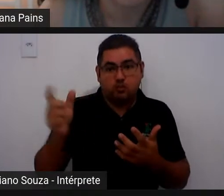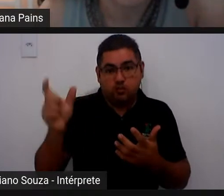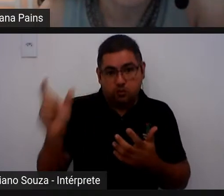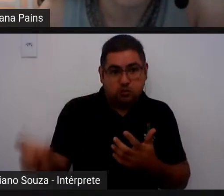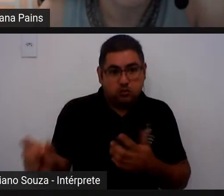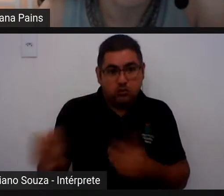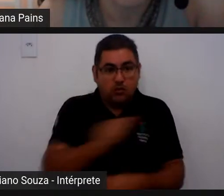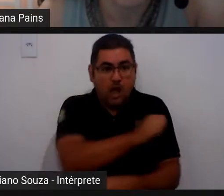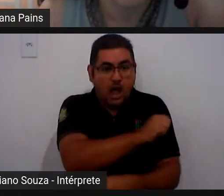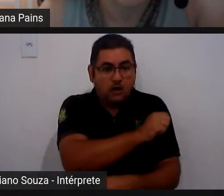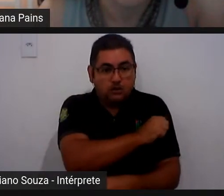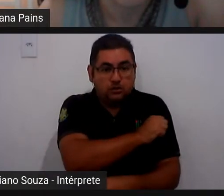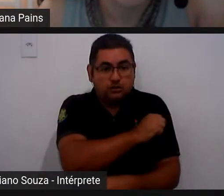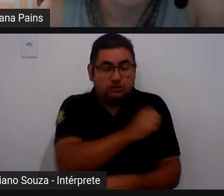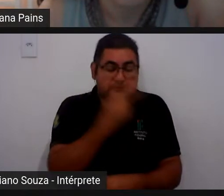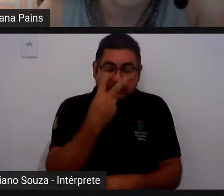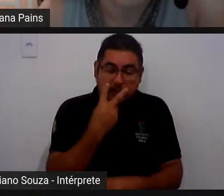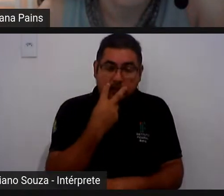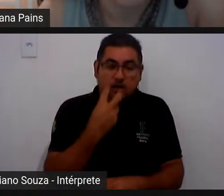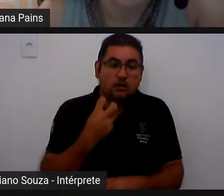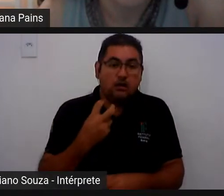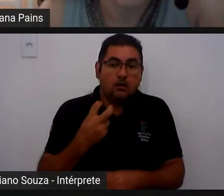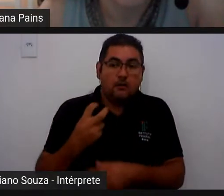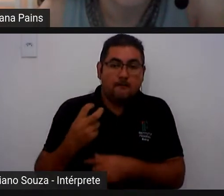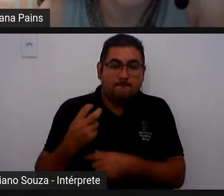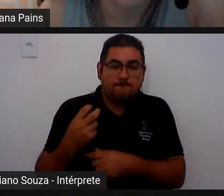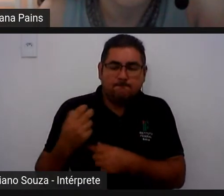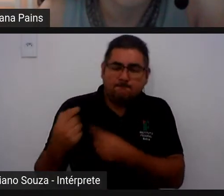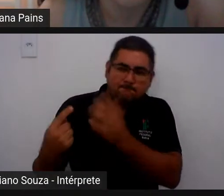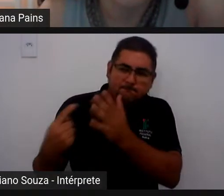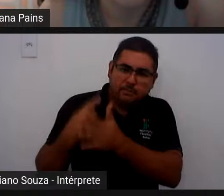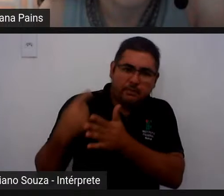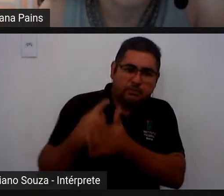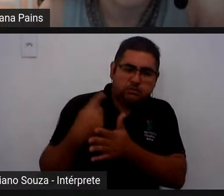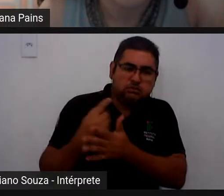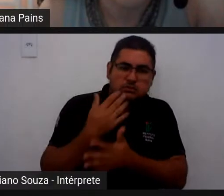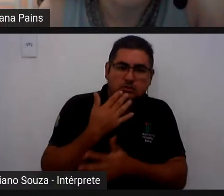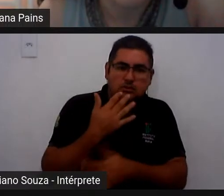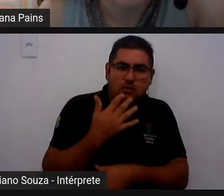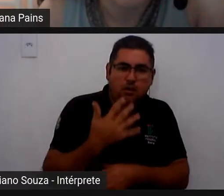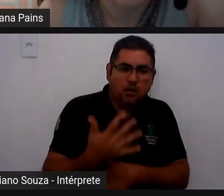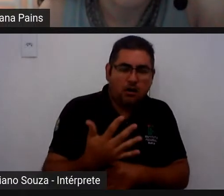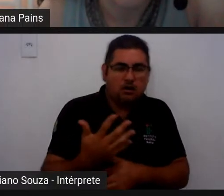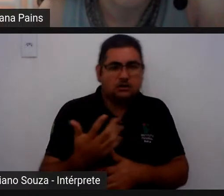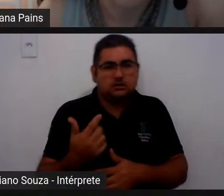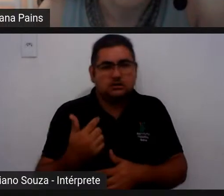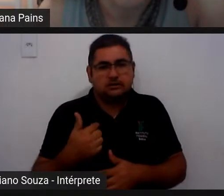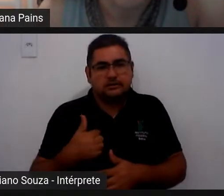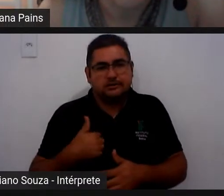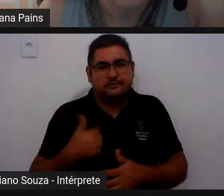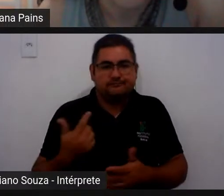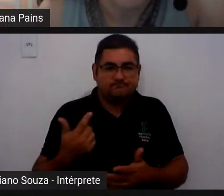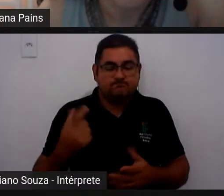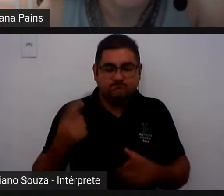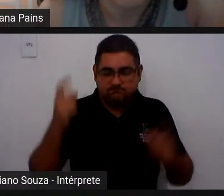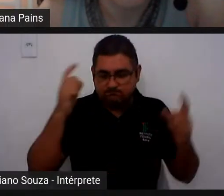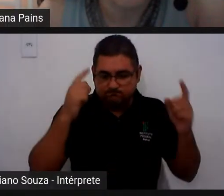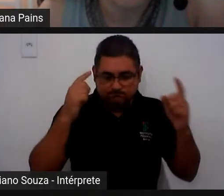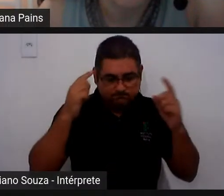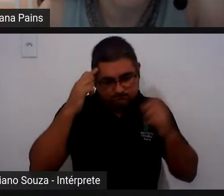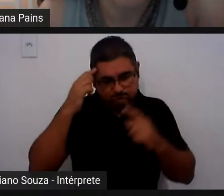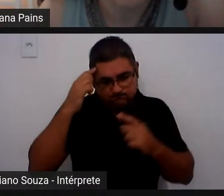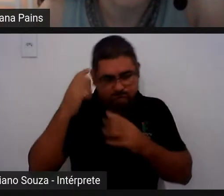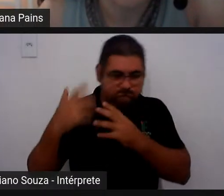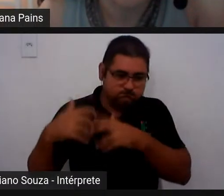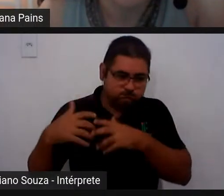questionando sobre cores é eu tinha que tentar e é nada na tentativa que a gente faz a construção né e eu sinto muito feliz me